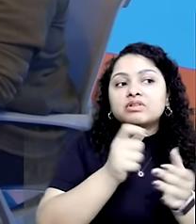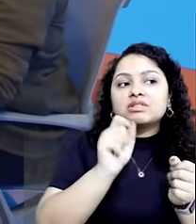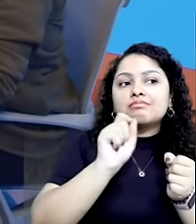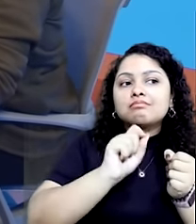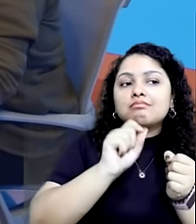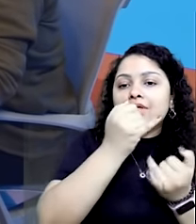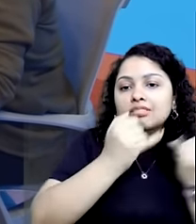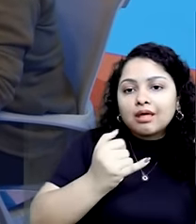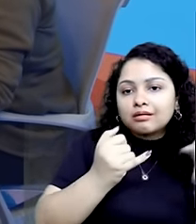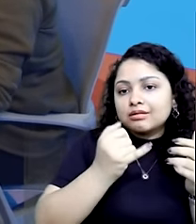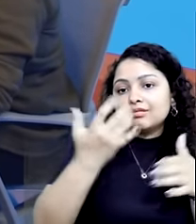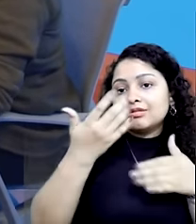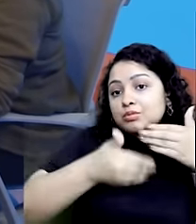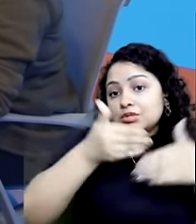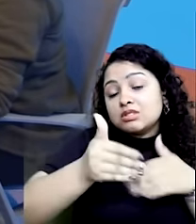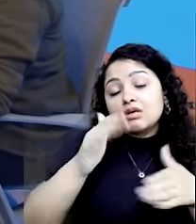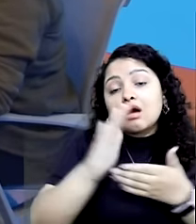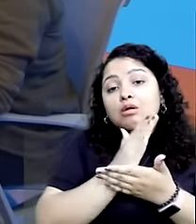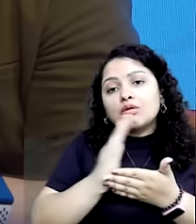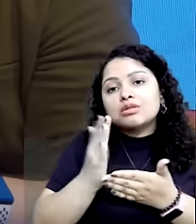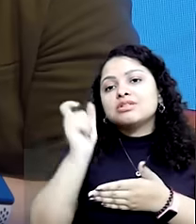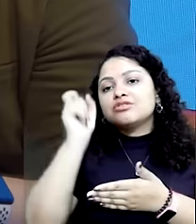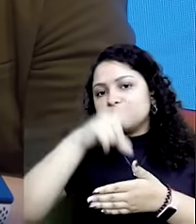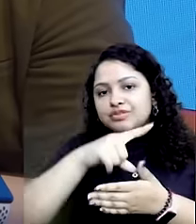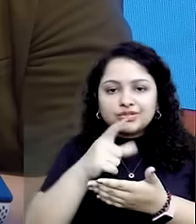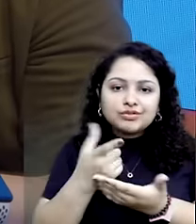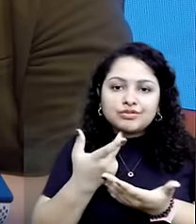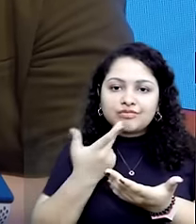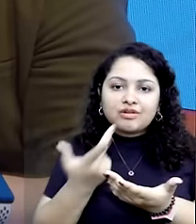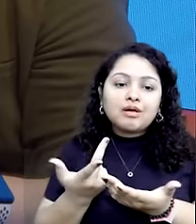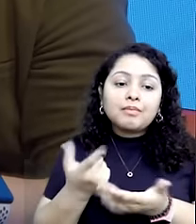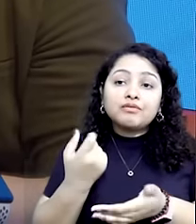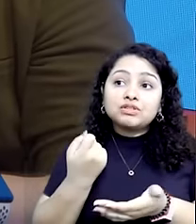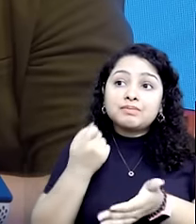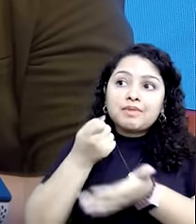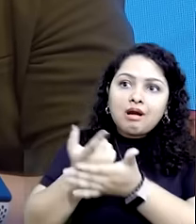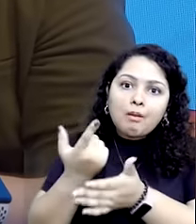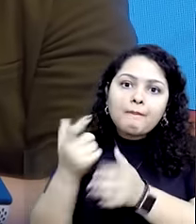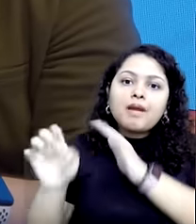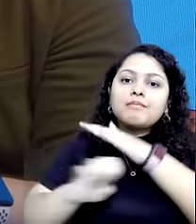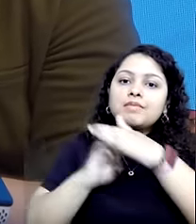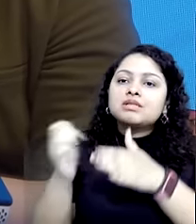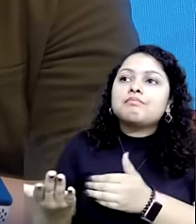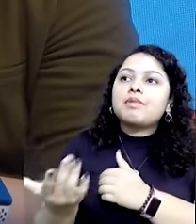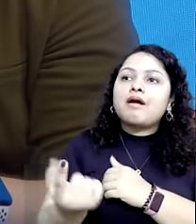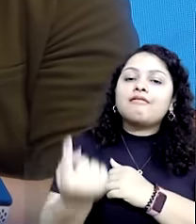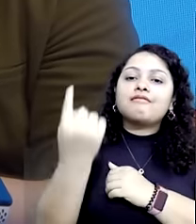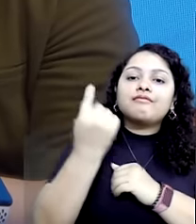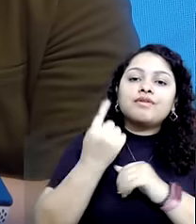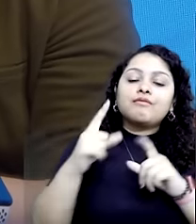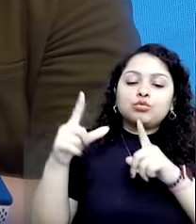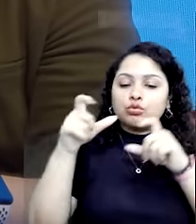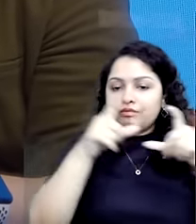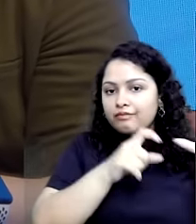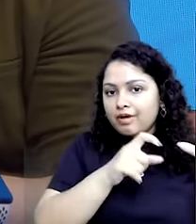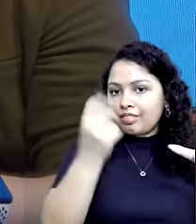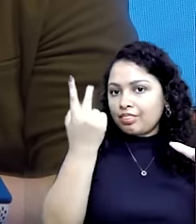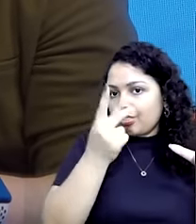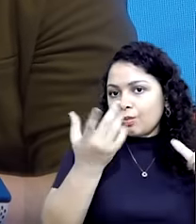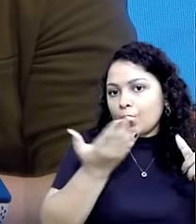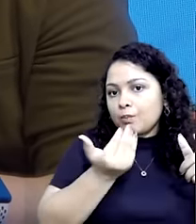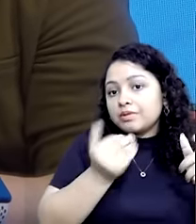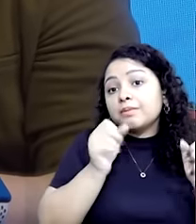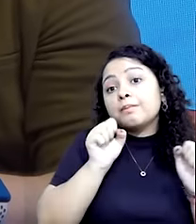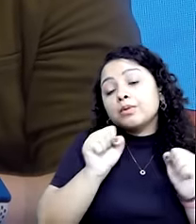Tem coisas que por ex por exemplo é difícil abrir mão e que eu sempre falo para você contratar uma empresa para vir fotografar teus pratos aqui eventualmente